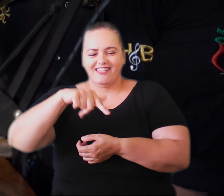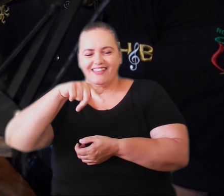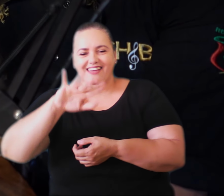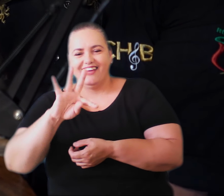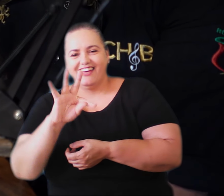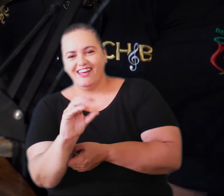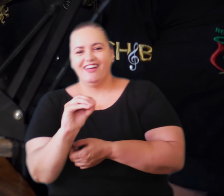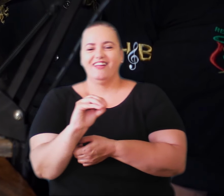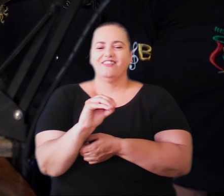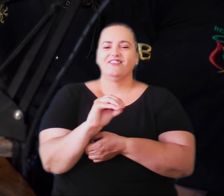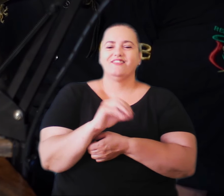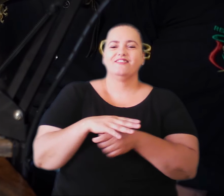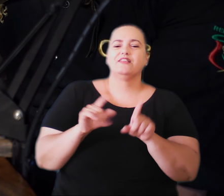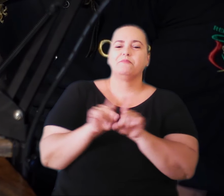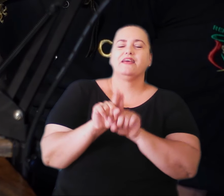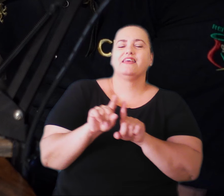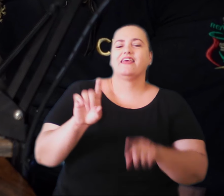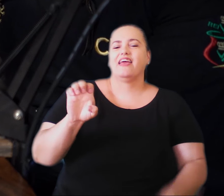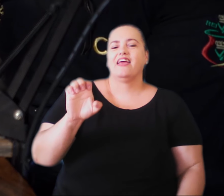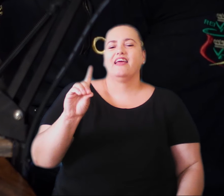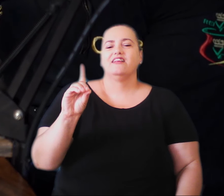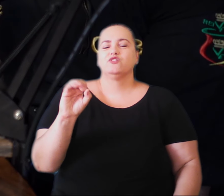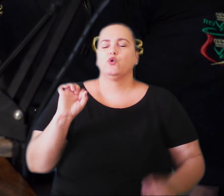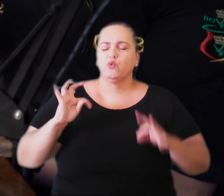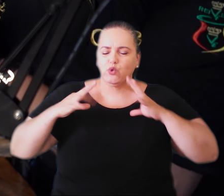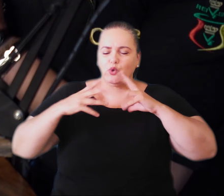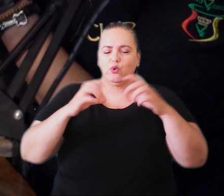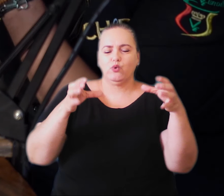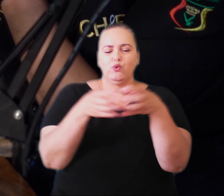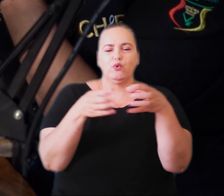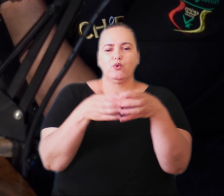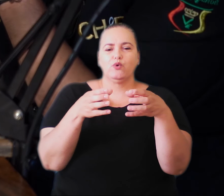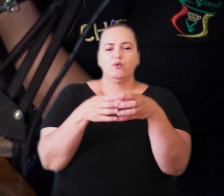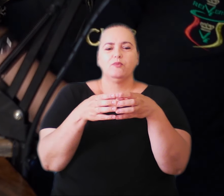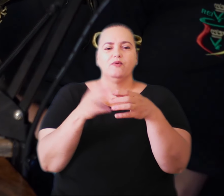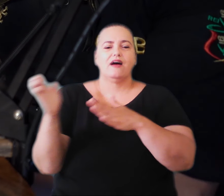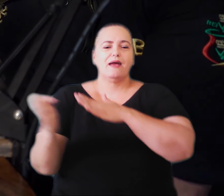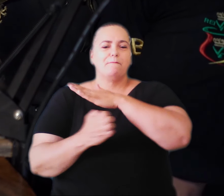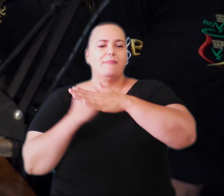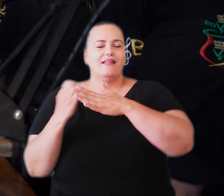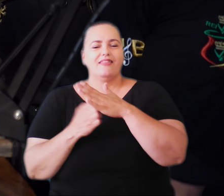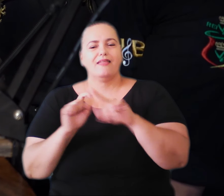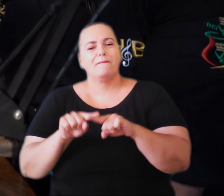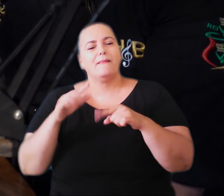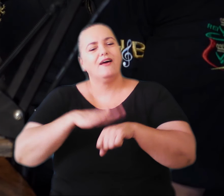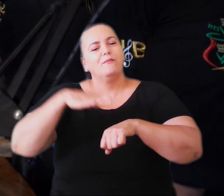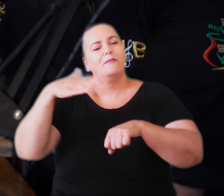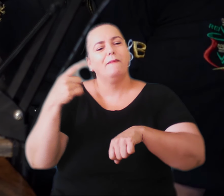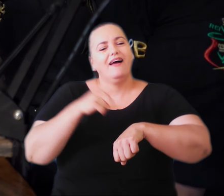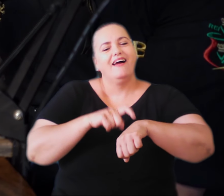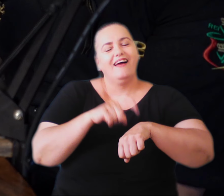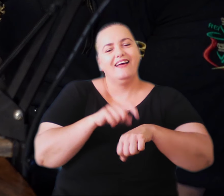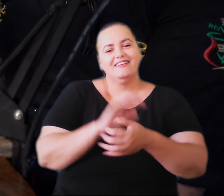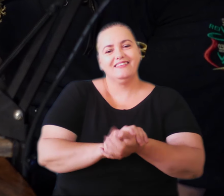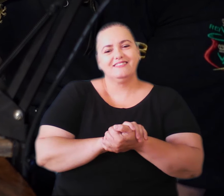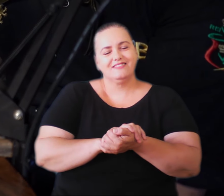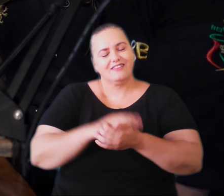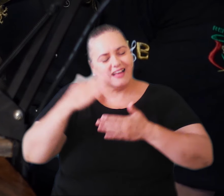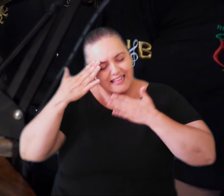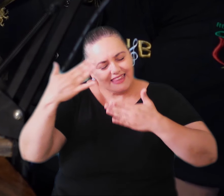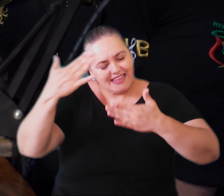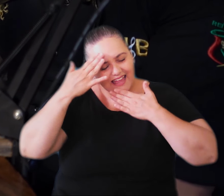é do Edson. Chiquito e Bordoneio. Todo o grupo da empresa Chiquito e Bordoneio. Mais uma vez, uma nossa